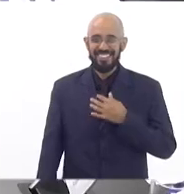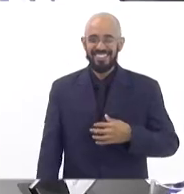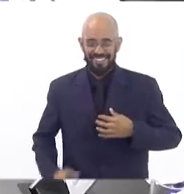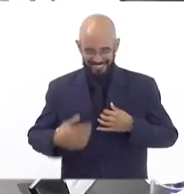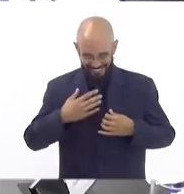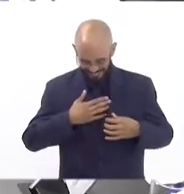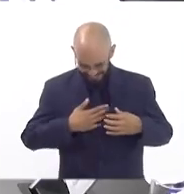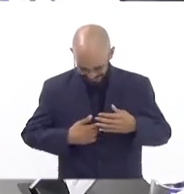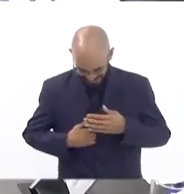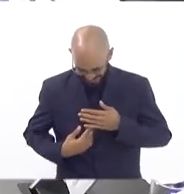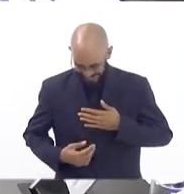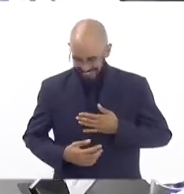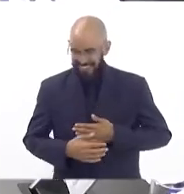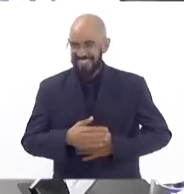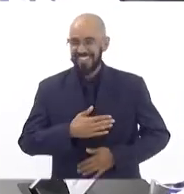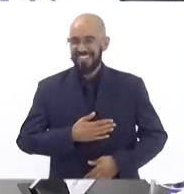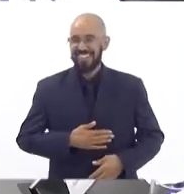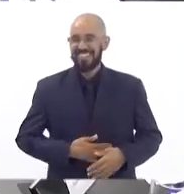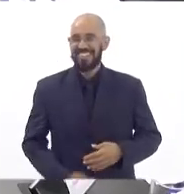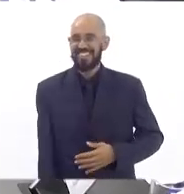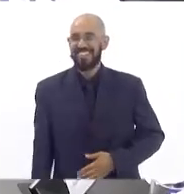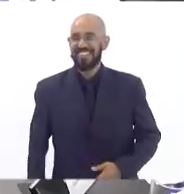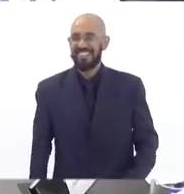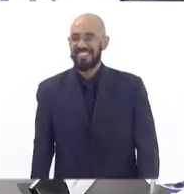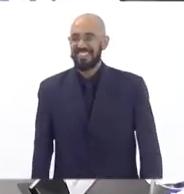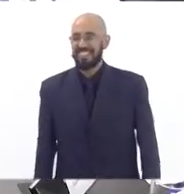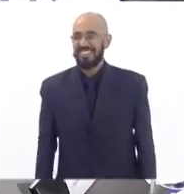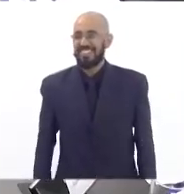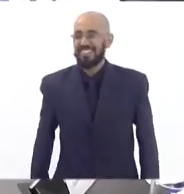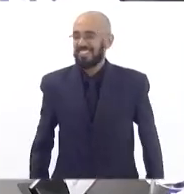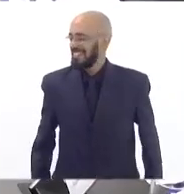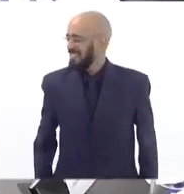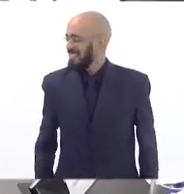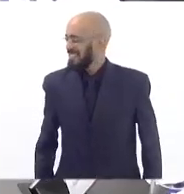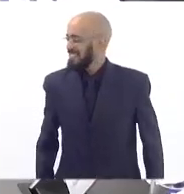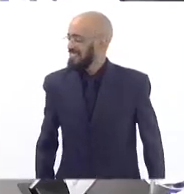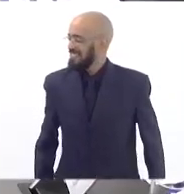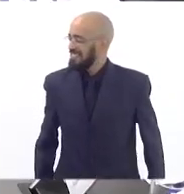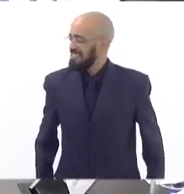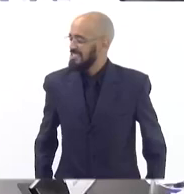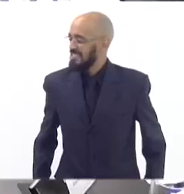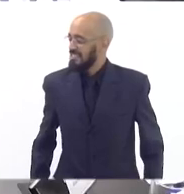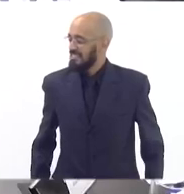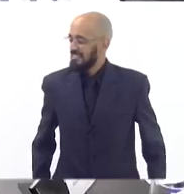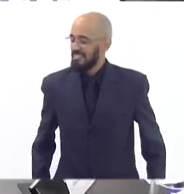Se tem uma coisa aí quando é que estás a direto não tá direto lá e